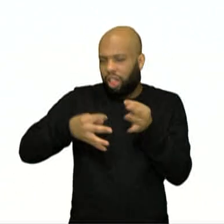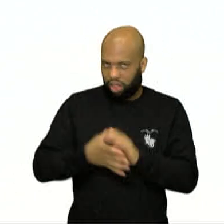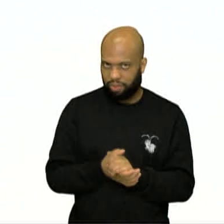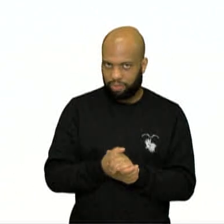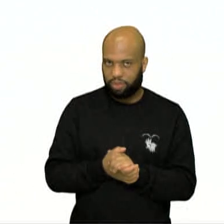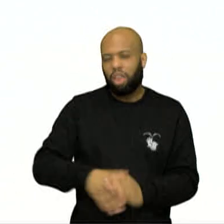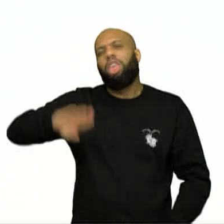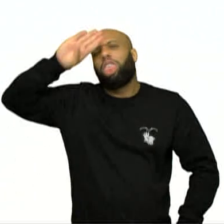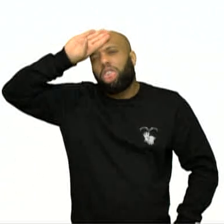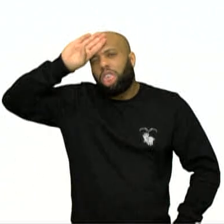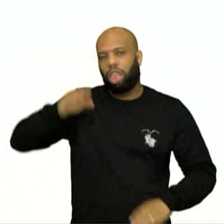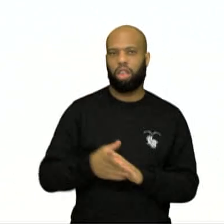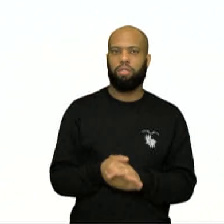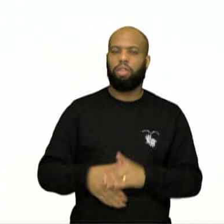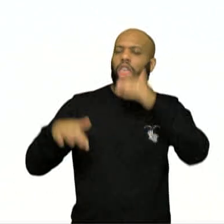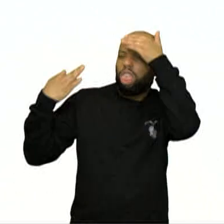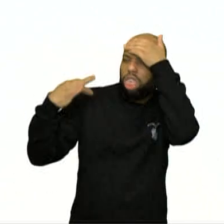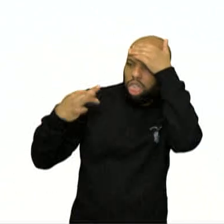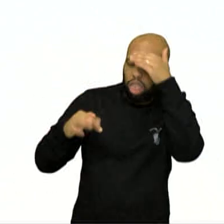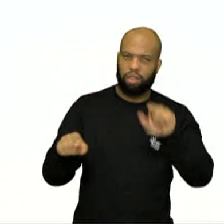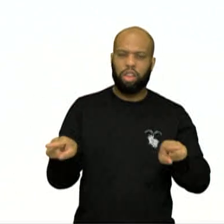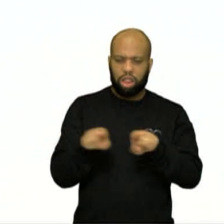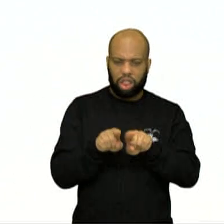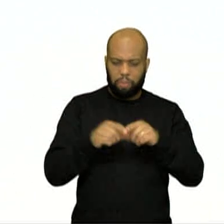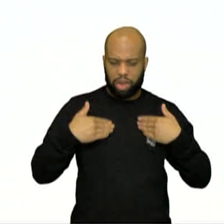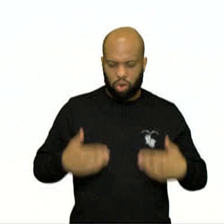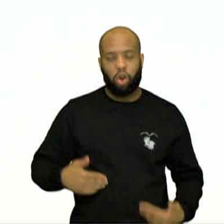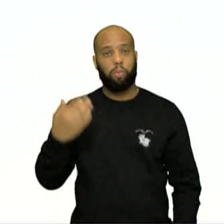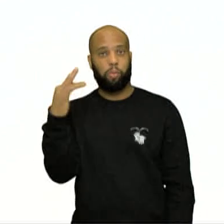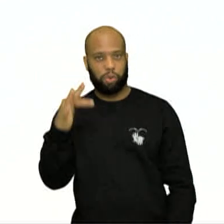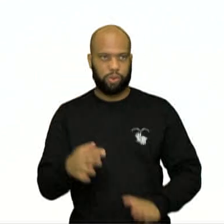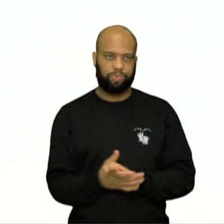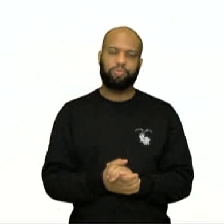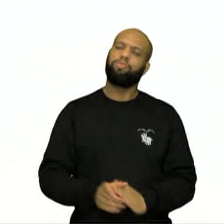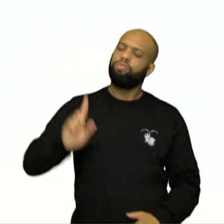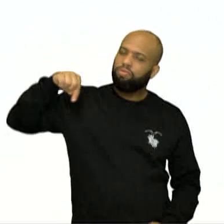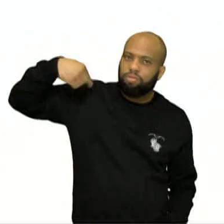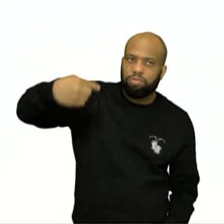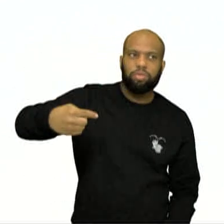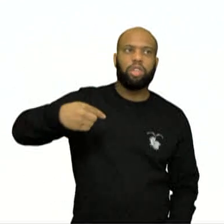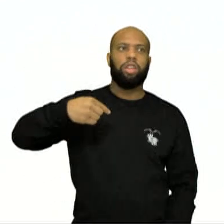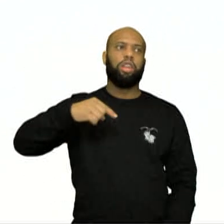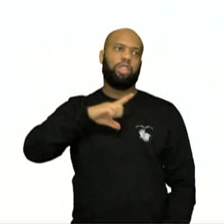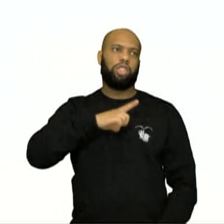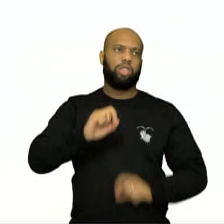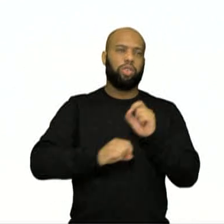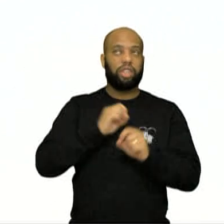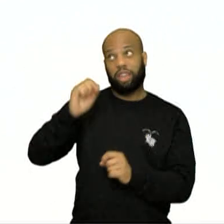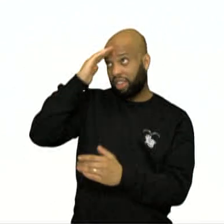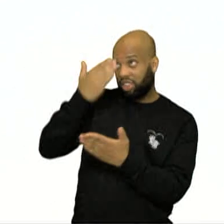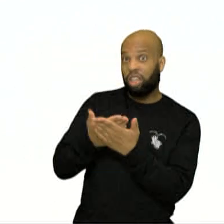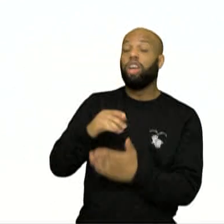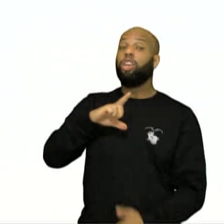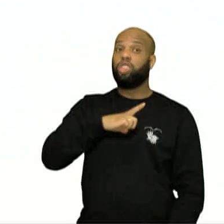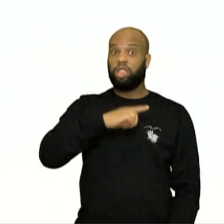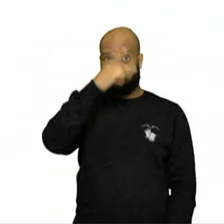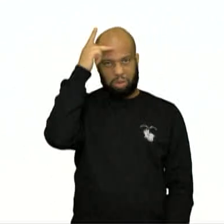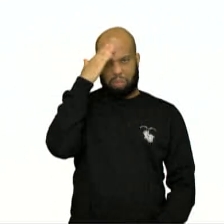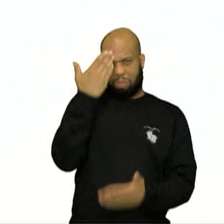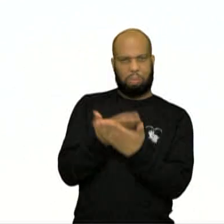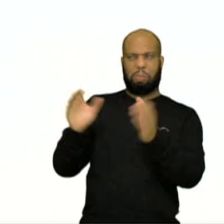calafrios, dores de cabeça e dores musculares. Aí depois, né, que a gente estava falando da crença, que muita gente